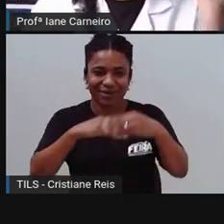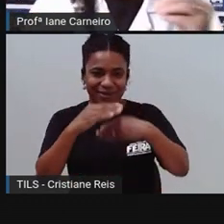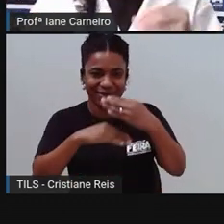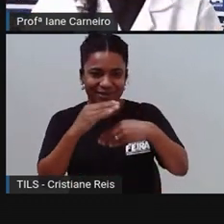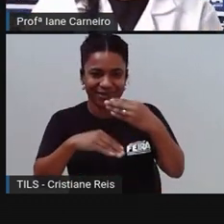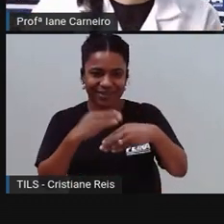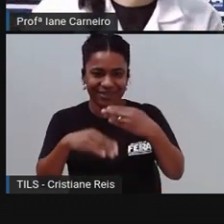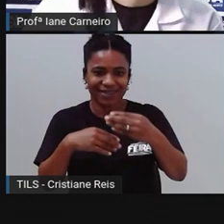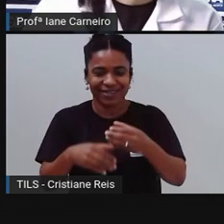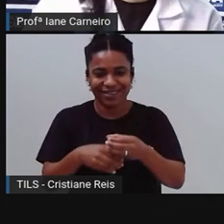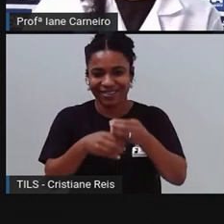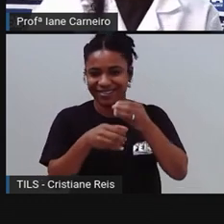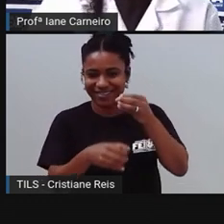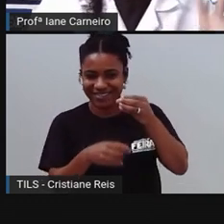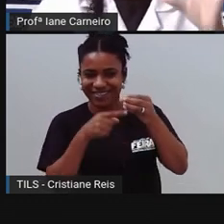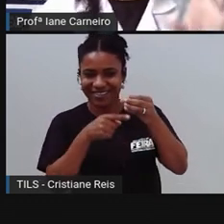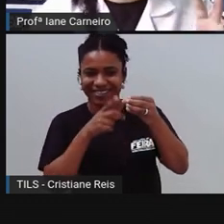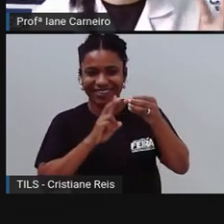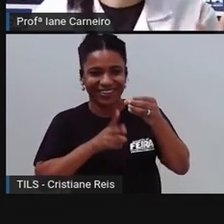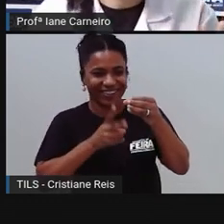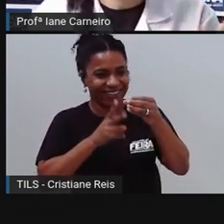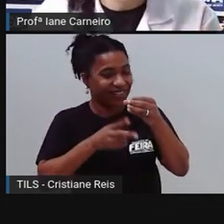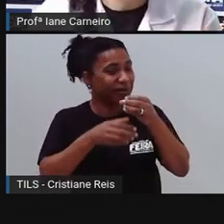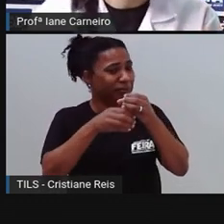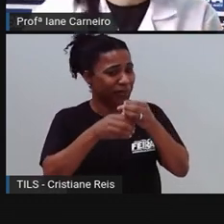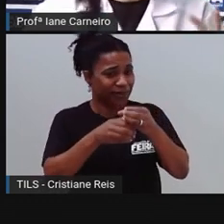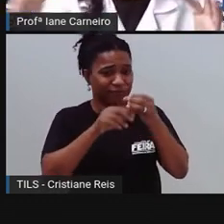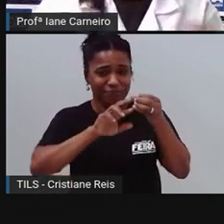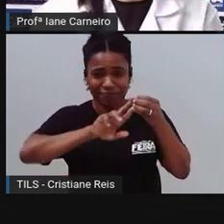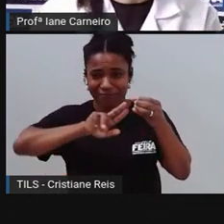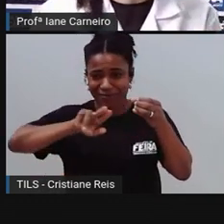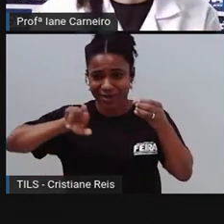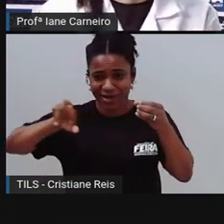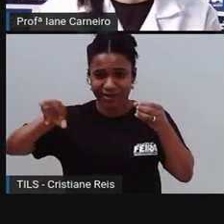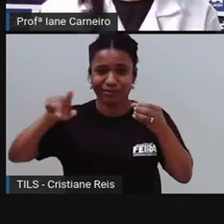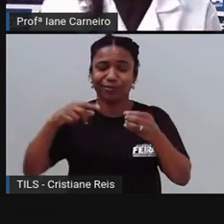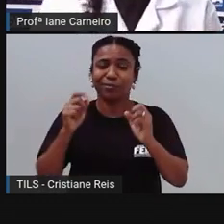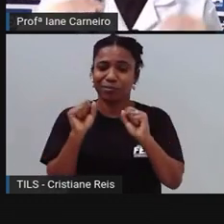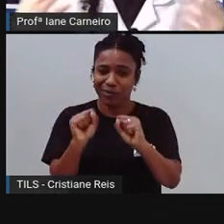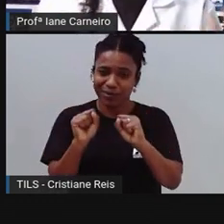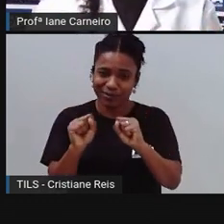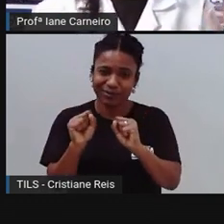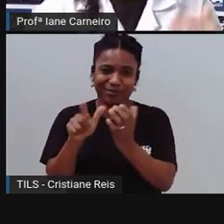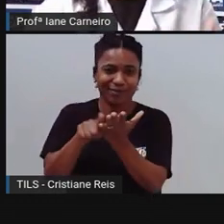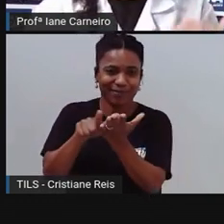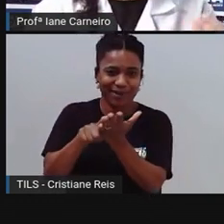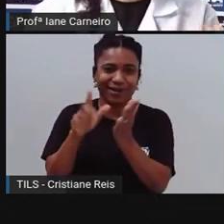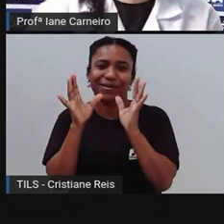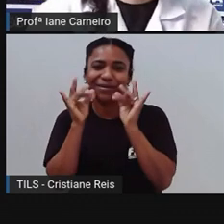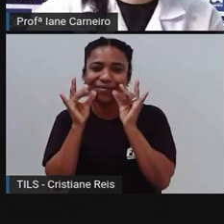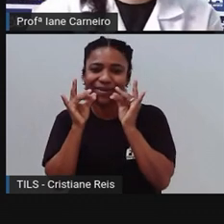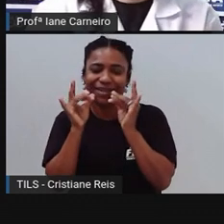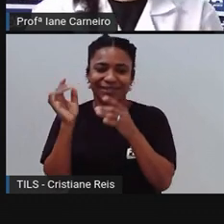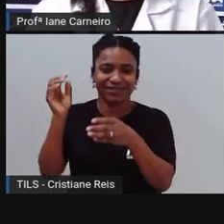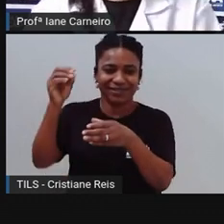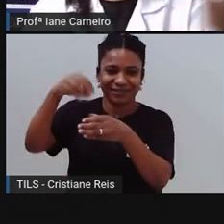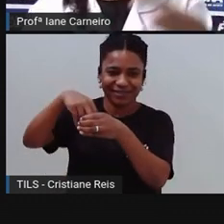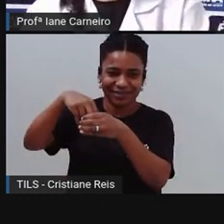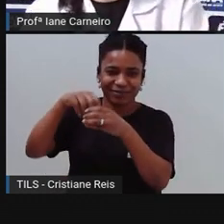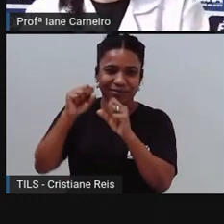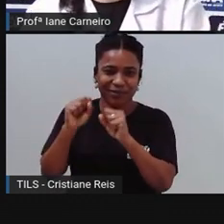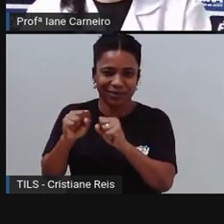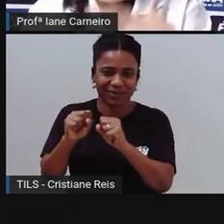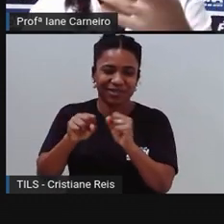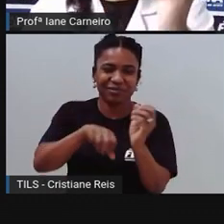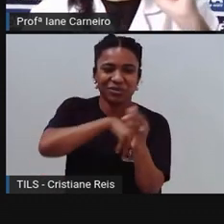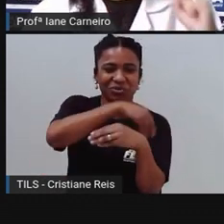fazer muita coisa com ele, né? Então, nessa embalagem, a gente guarda isso, né? E aí, já pensou se eu misturar a fralda